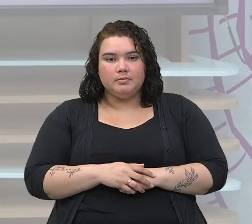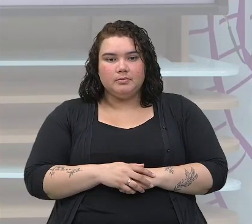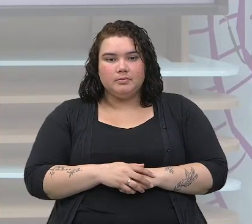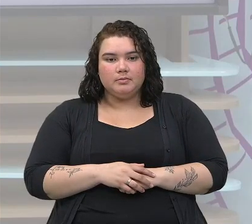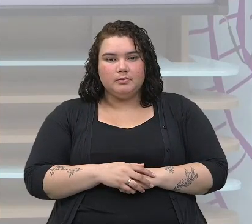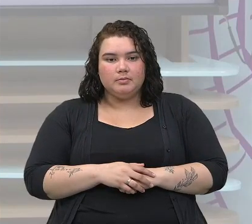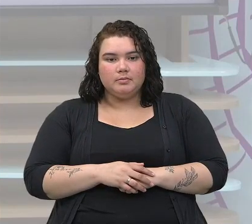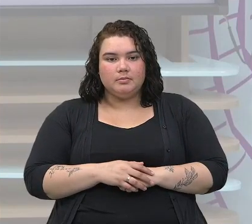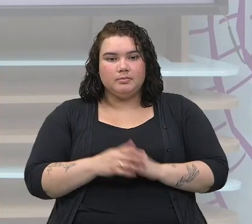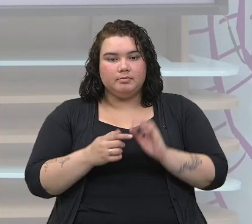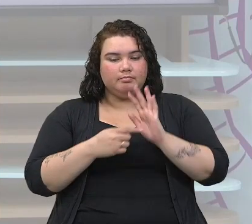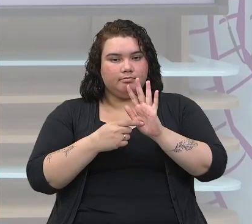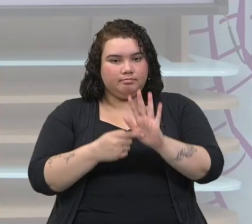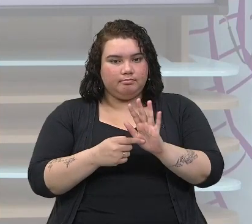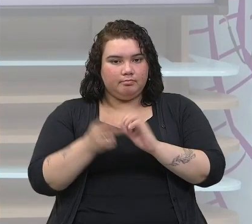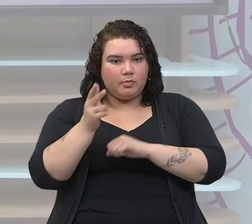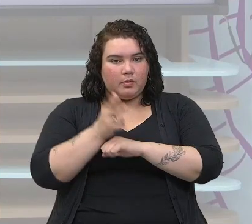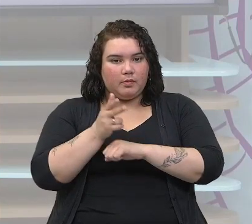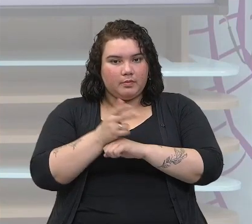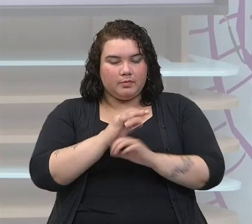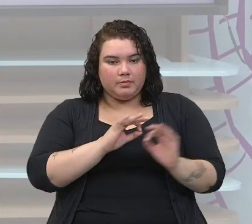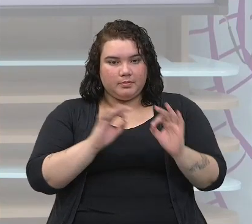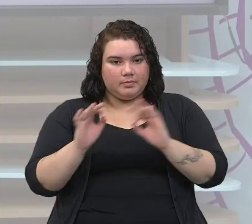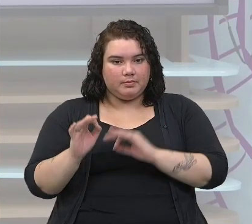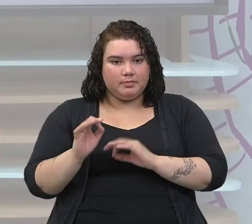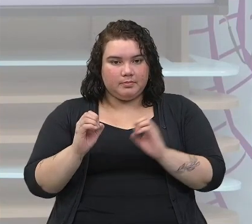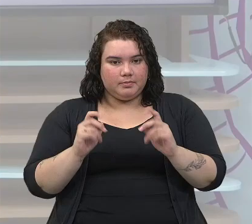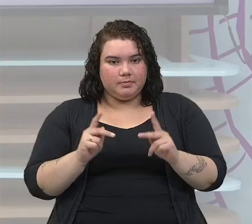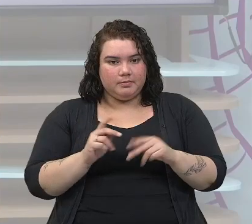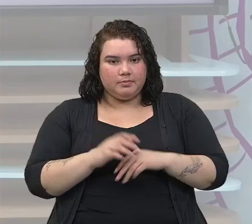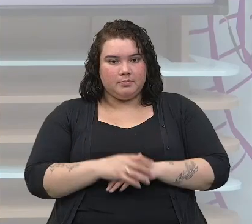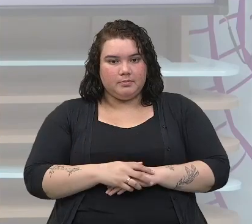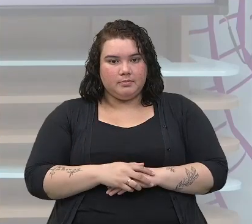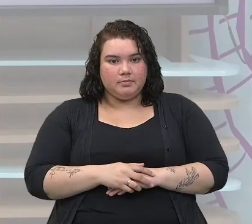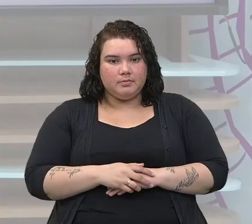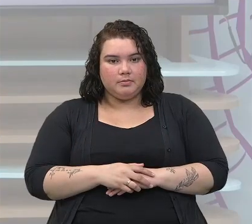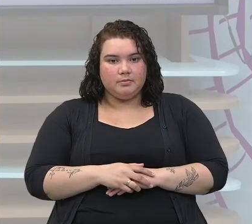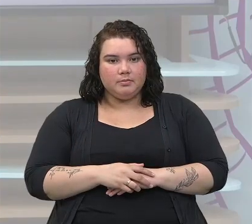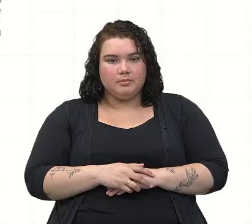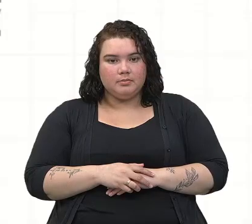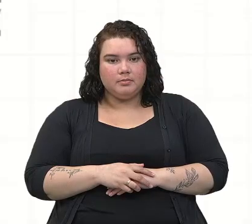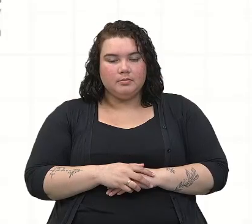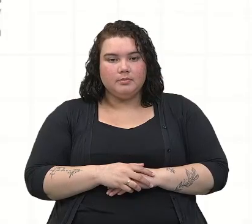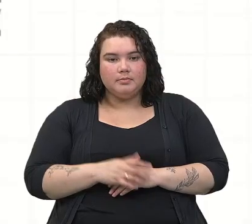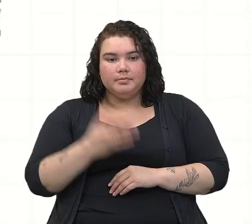Depois a gente vai rever esse vídeo, né? Vamos voltar aqui então,